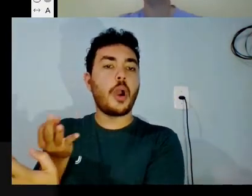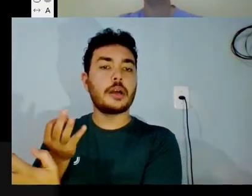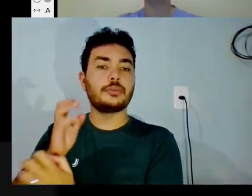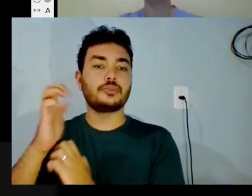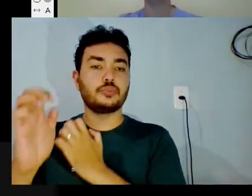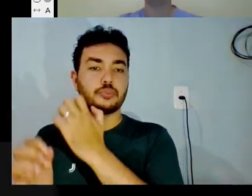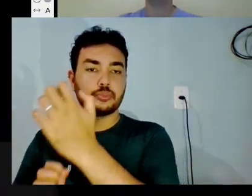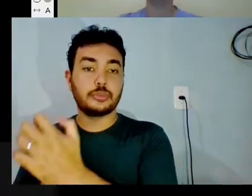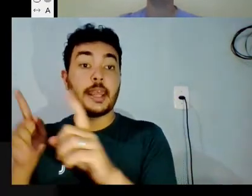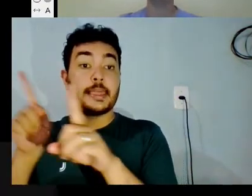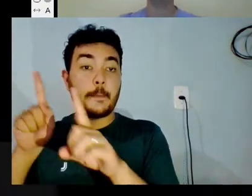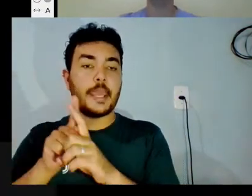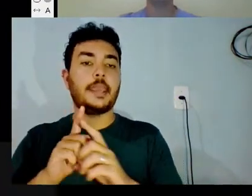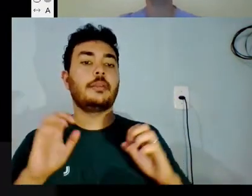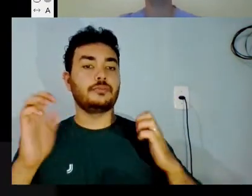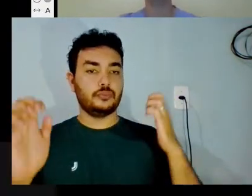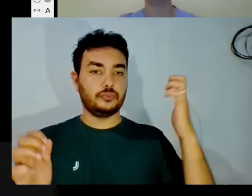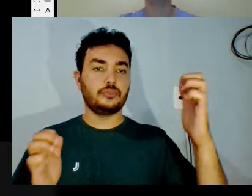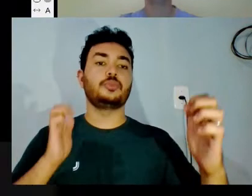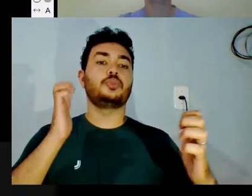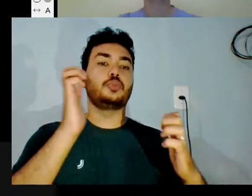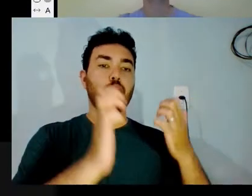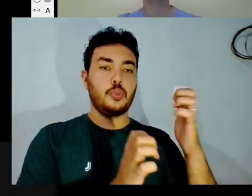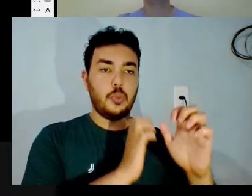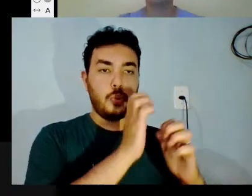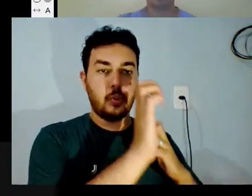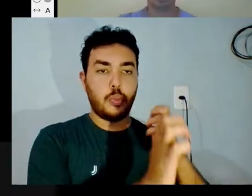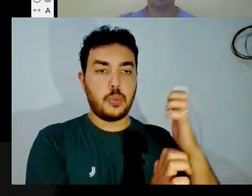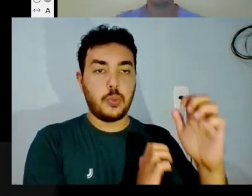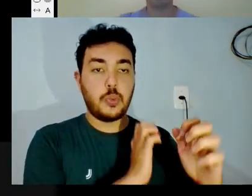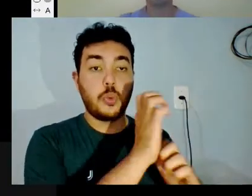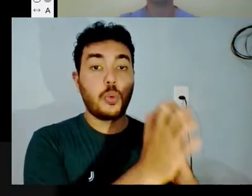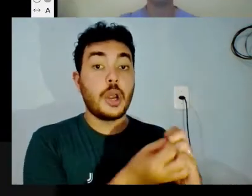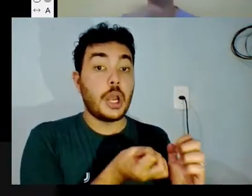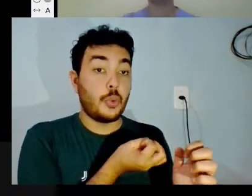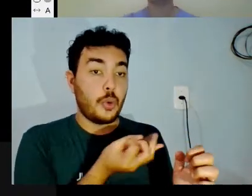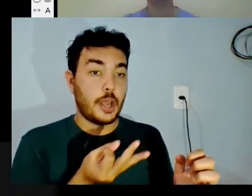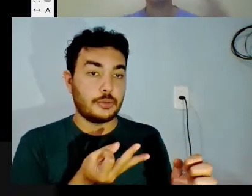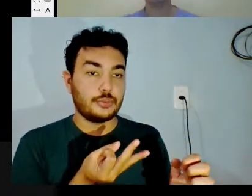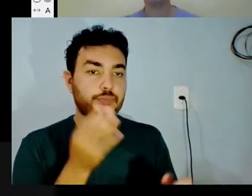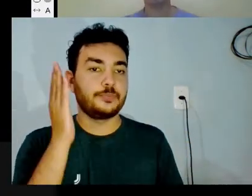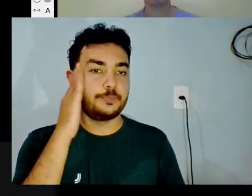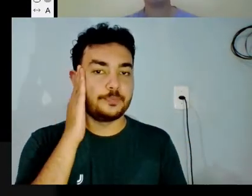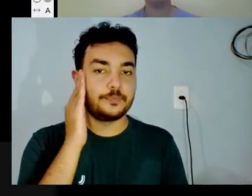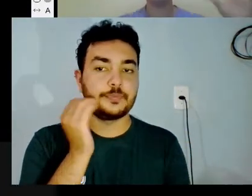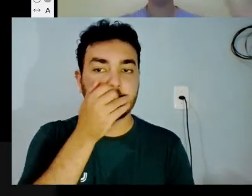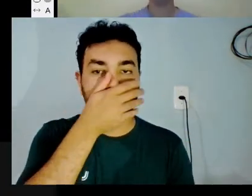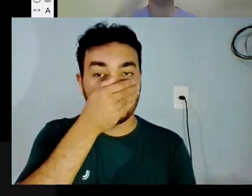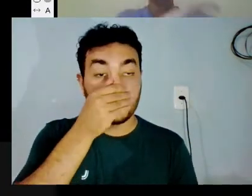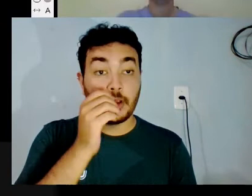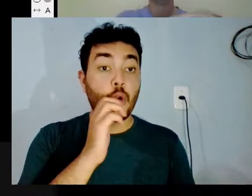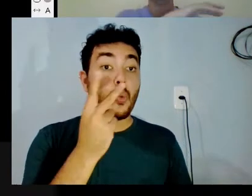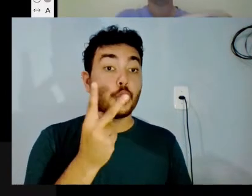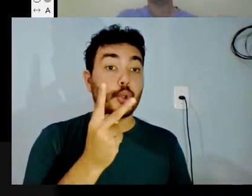que o elétron 2 ocupa o átomo B também. Então, a gente está considerando como se cada um tivesse em um átomo, depois